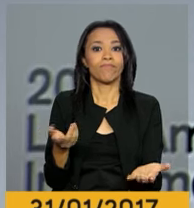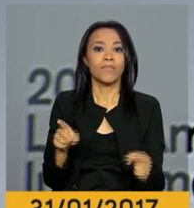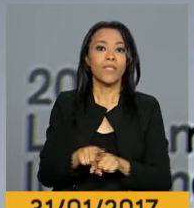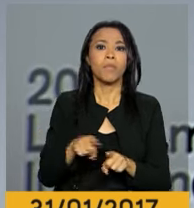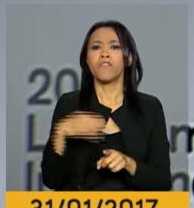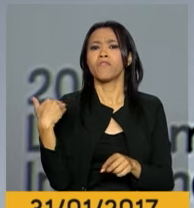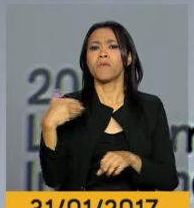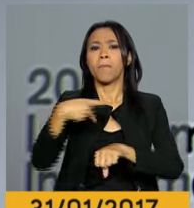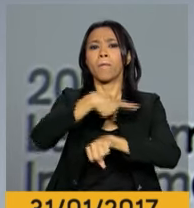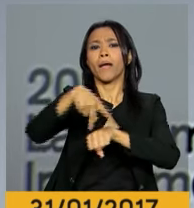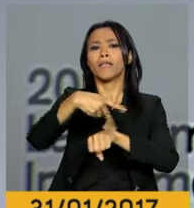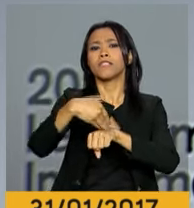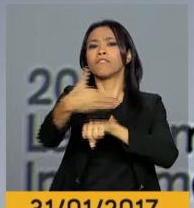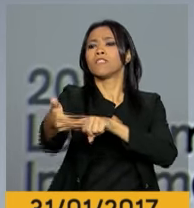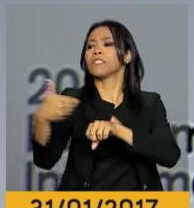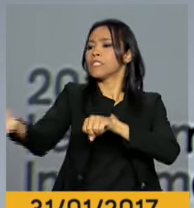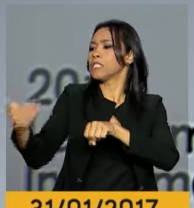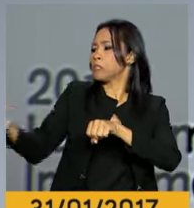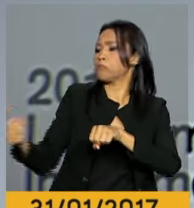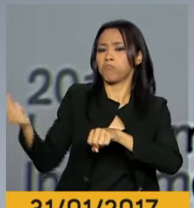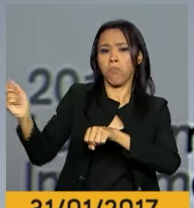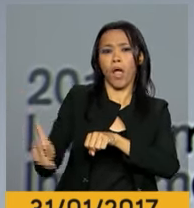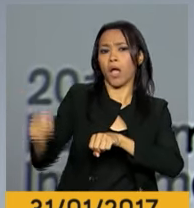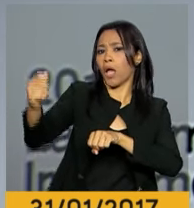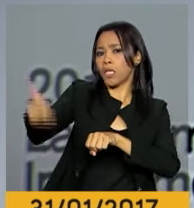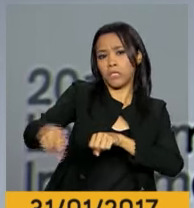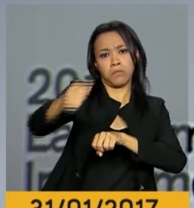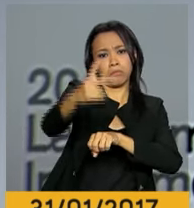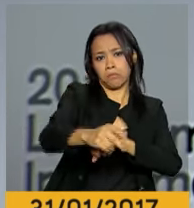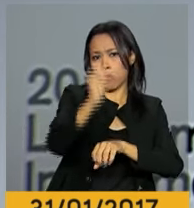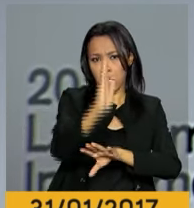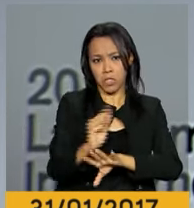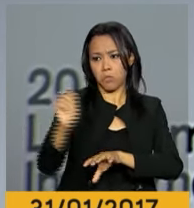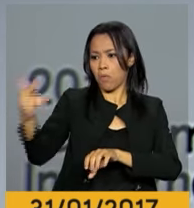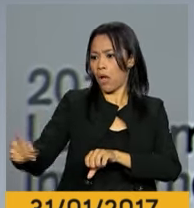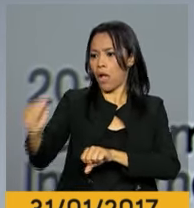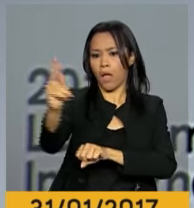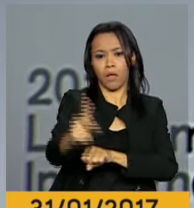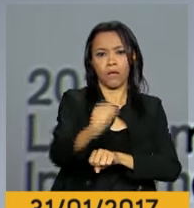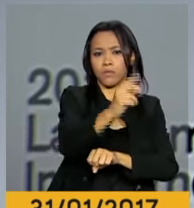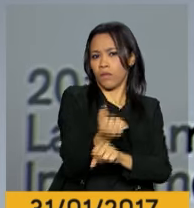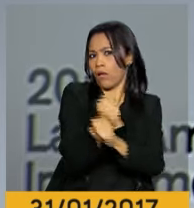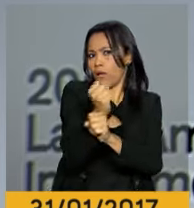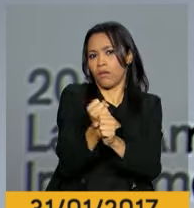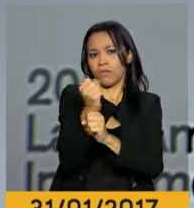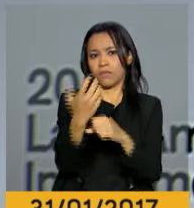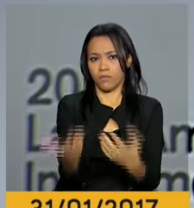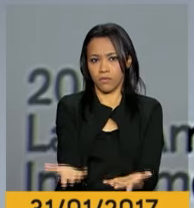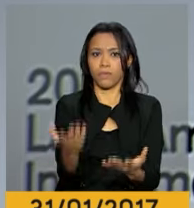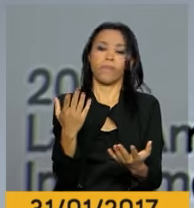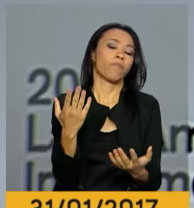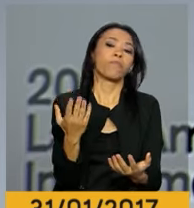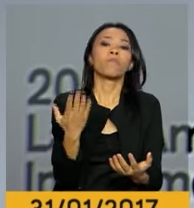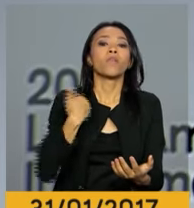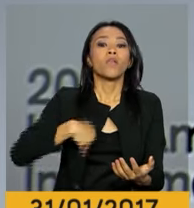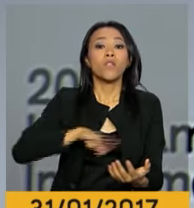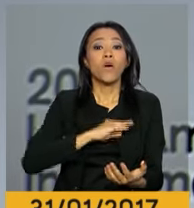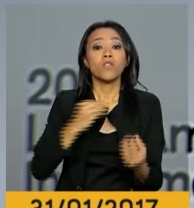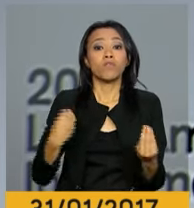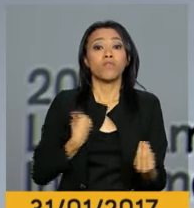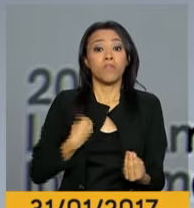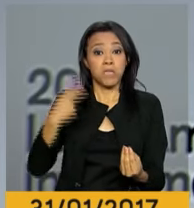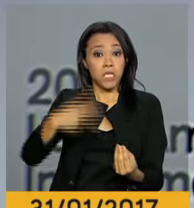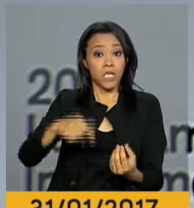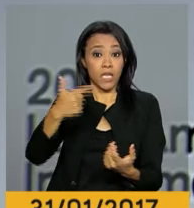vizinhos aqui nós convivemos em paz a muitíssimos anos muitíssimos anos nós vivemos numa região sem armas